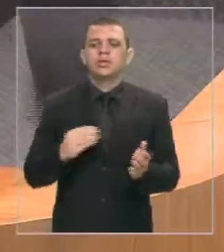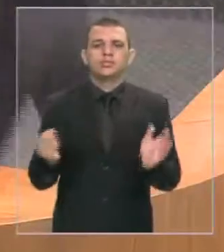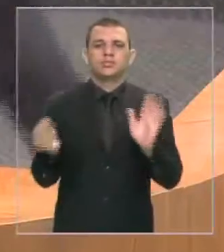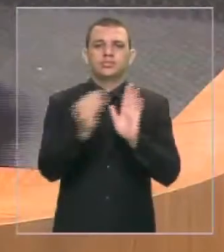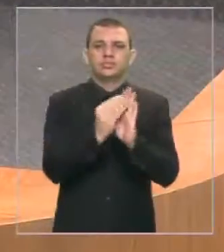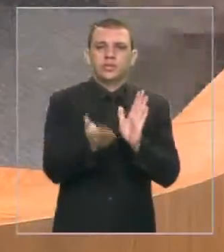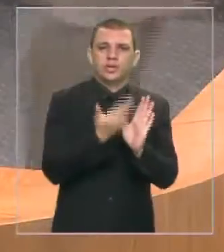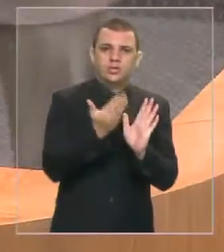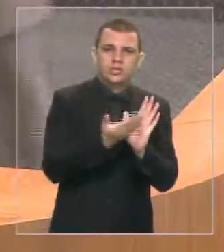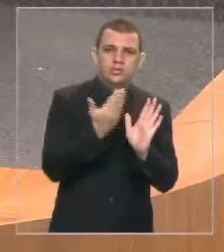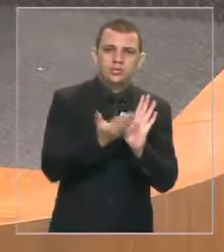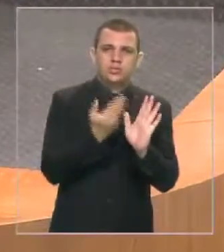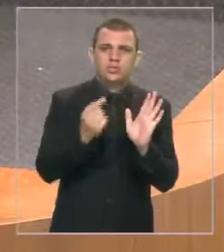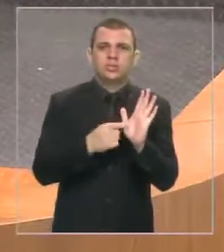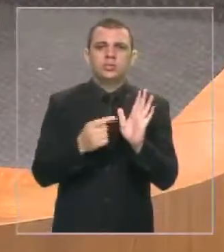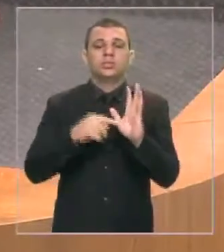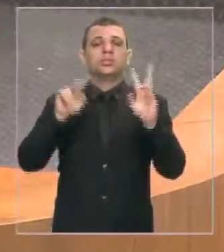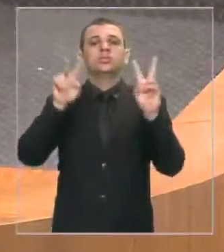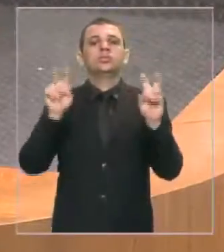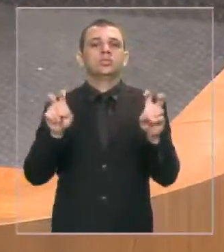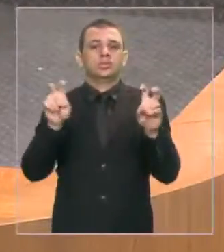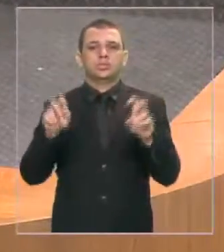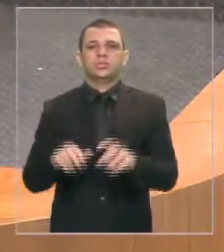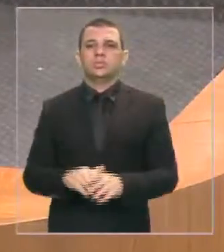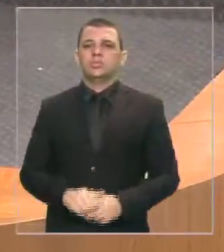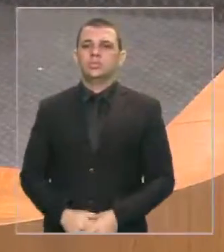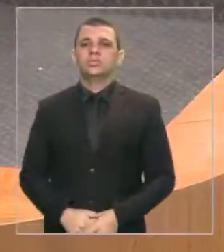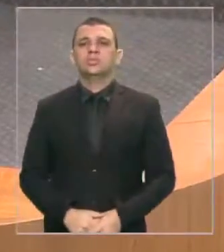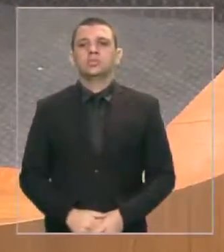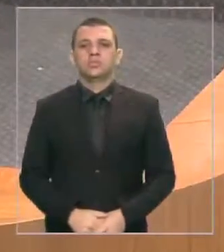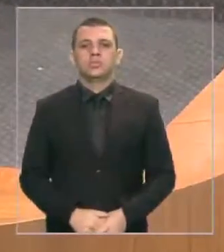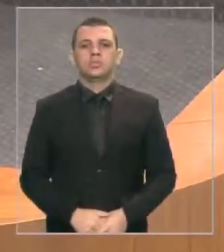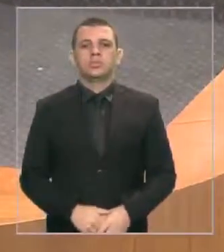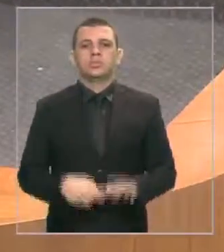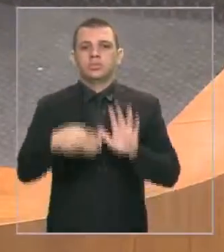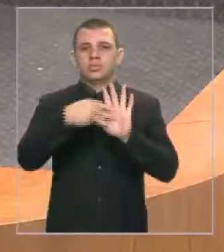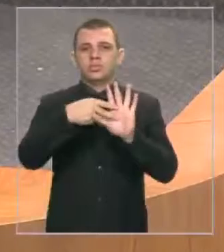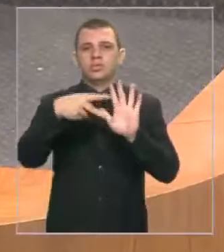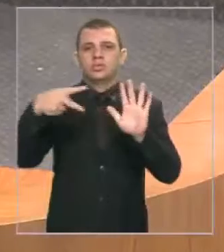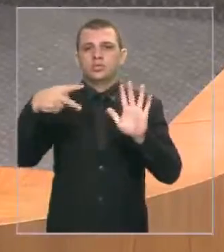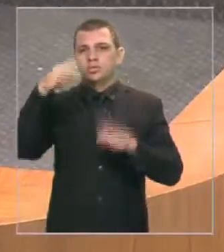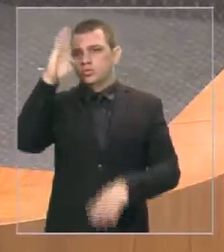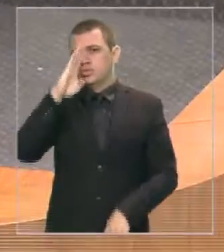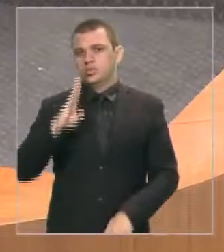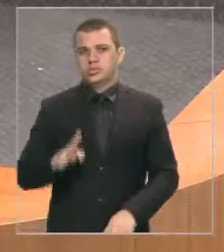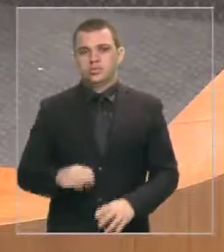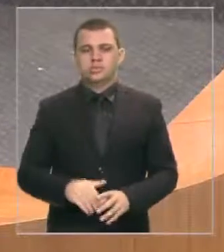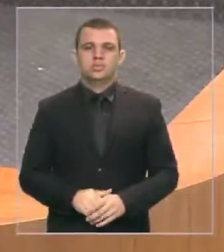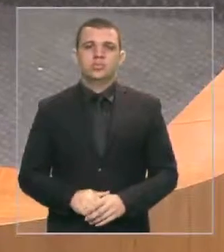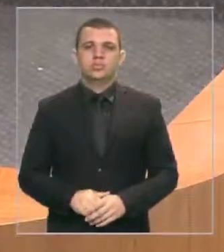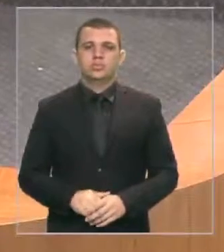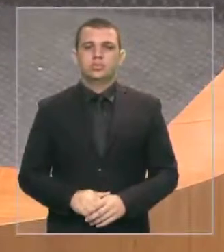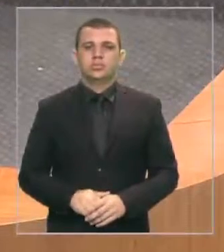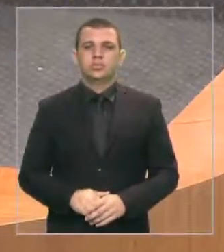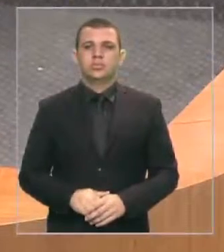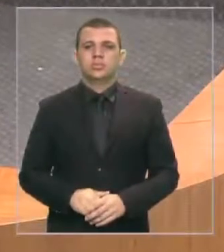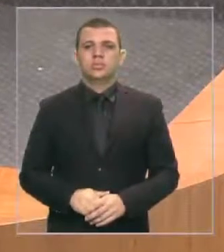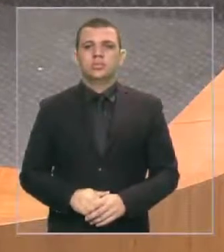um livro que se chama Medidas Provisórias no Brasil,